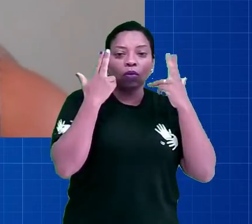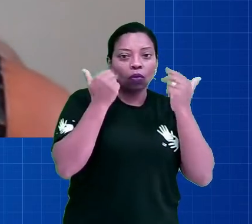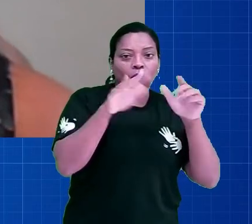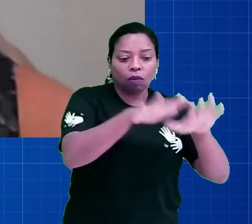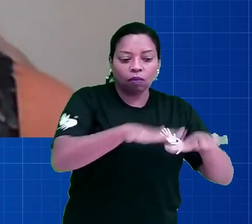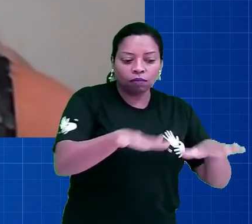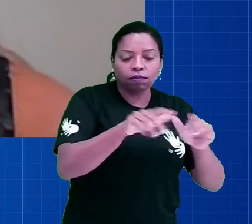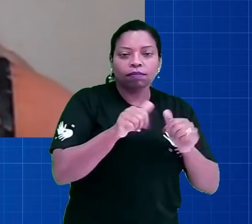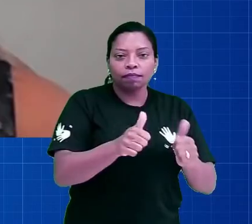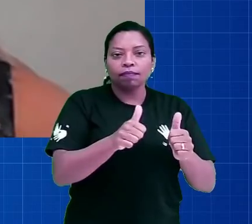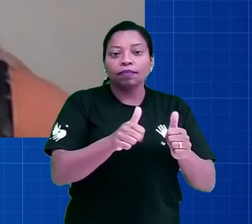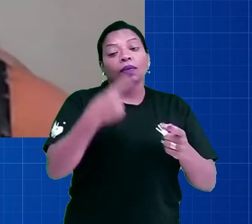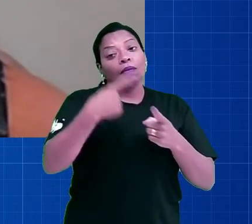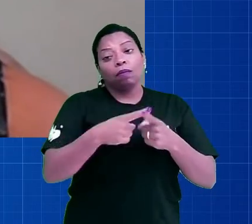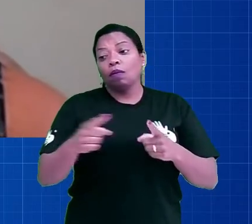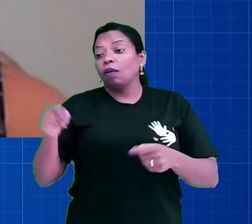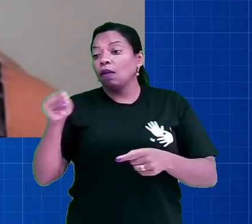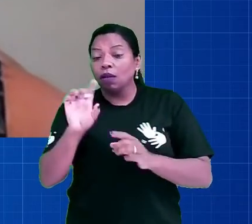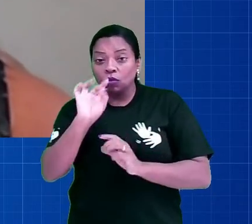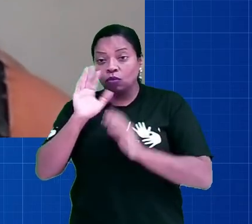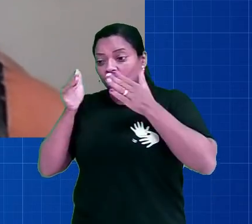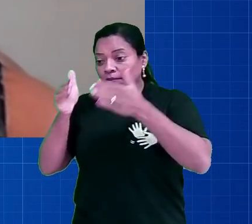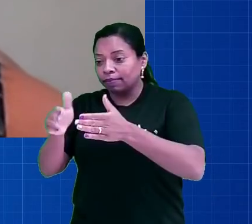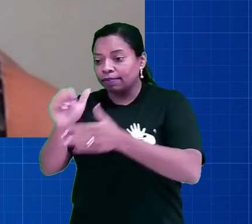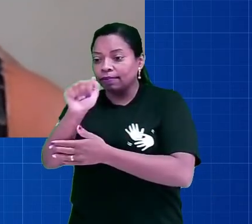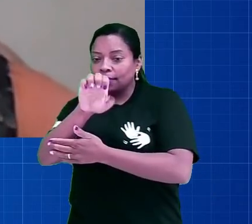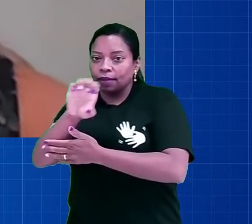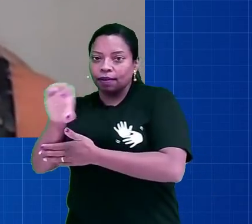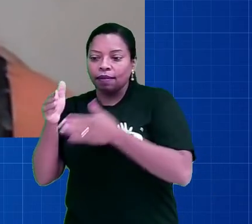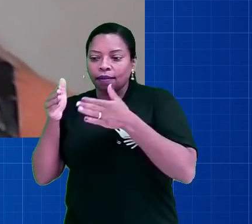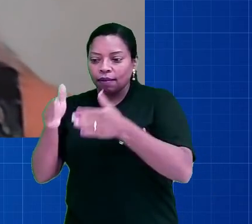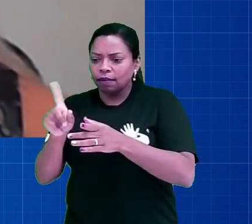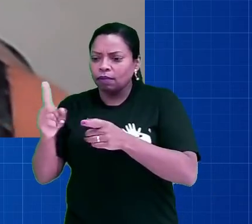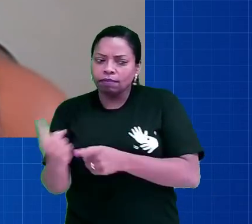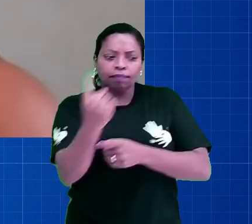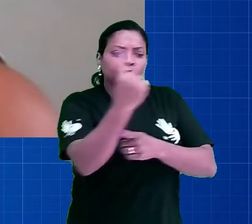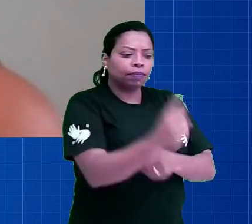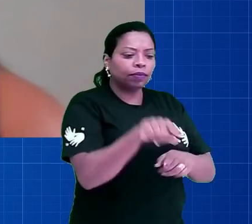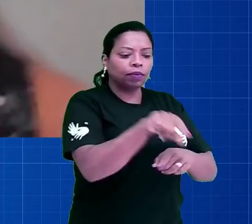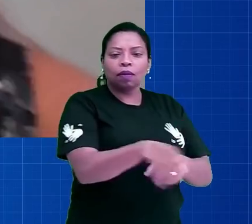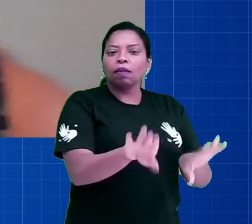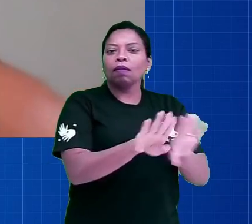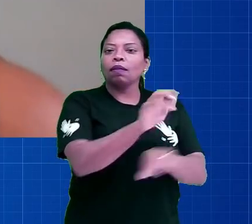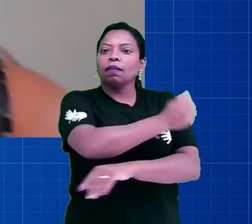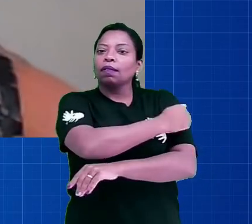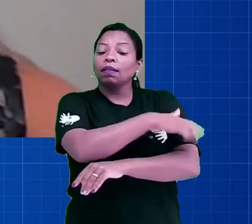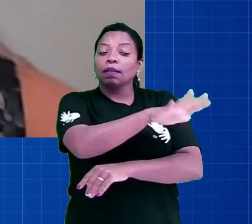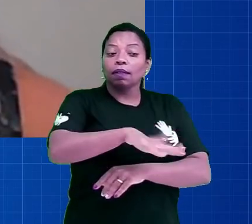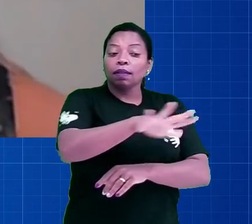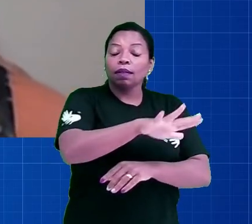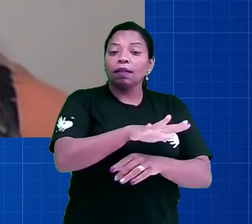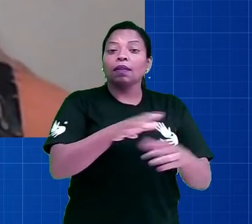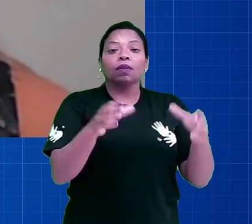do AEE no ensino regular, porque elas são, sim, do ensino regular, né? Não são do AEE. Então, quando a